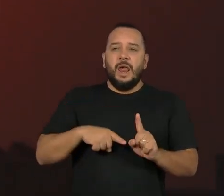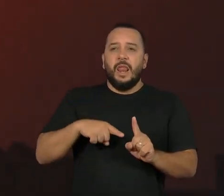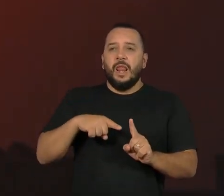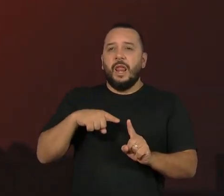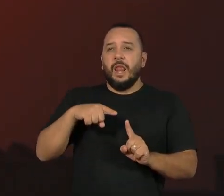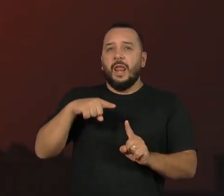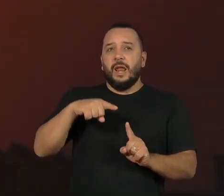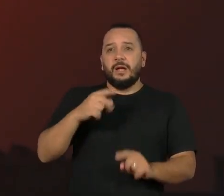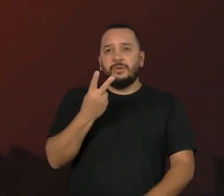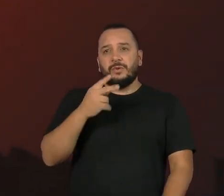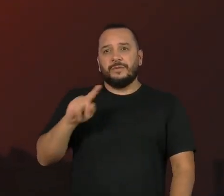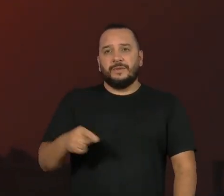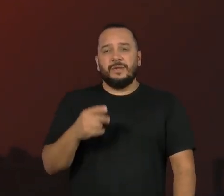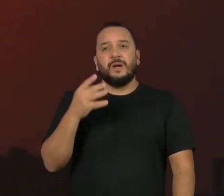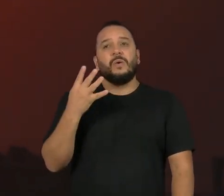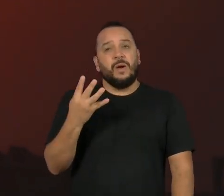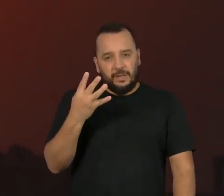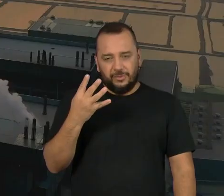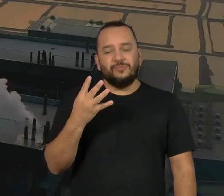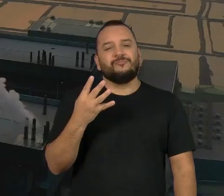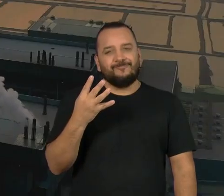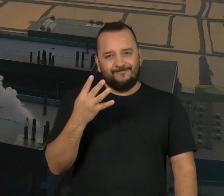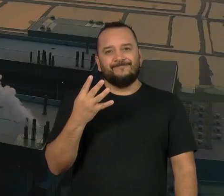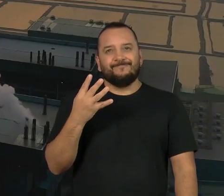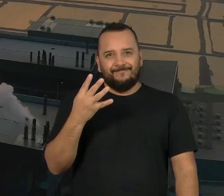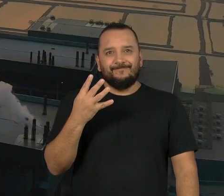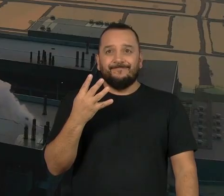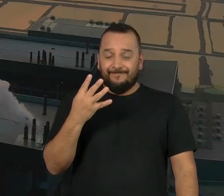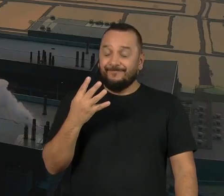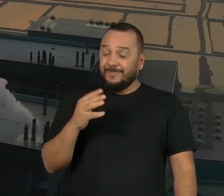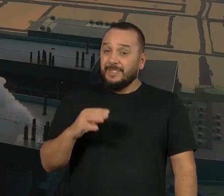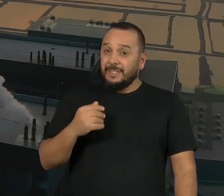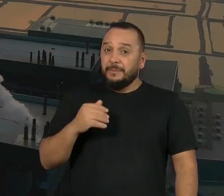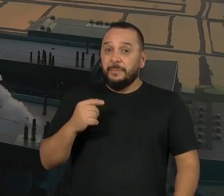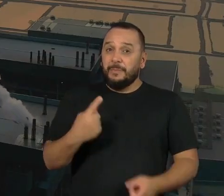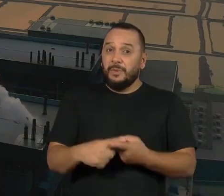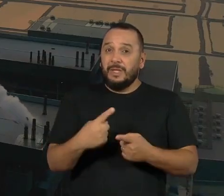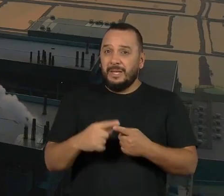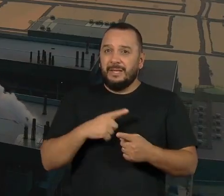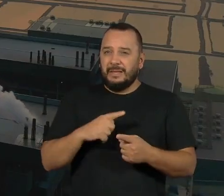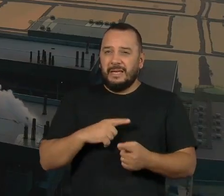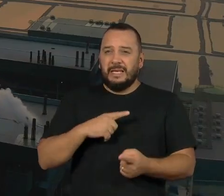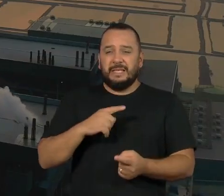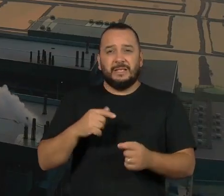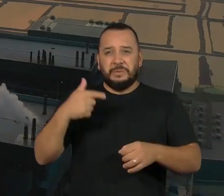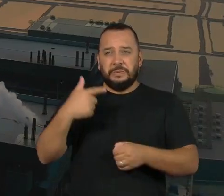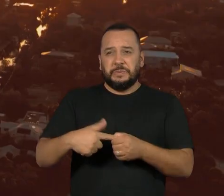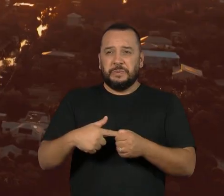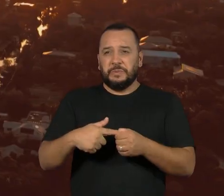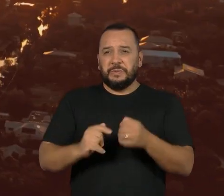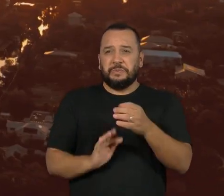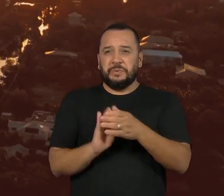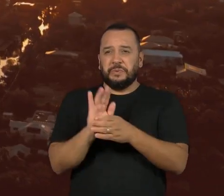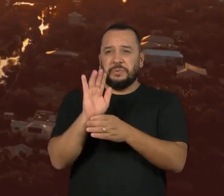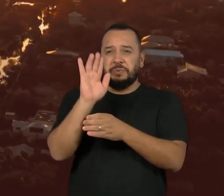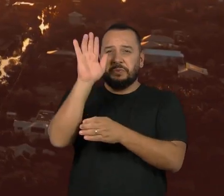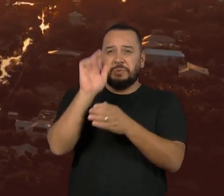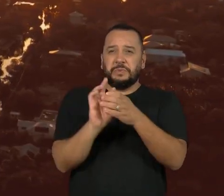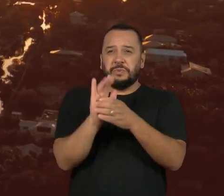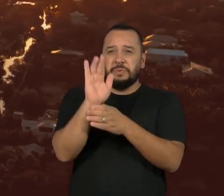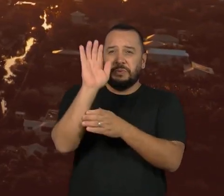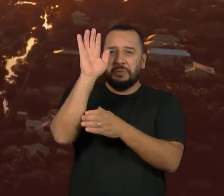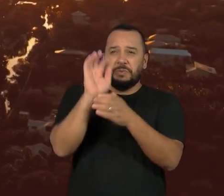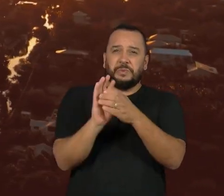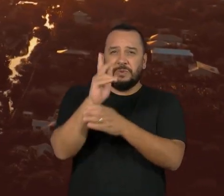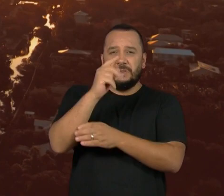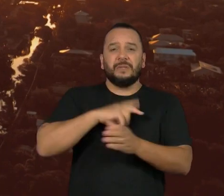em 2,4 graus Celsius, com a atual queima de combustíveis fósseis. É o que conclui novo relatório da